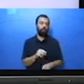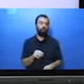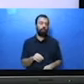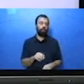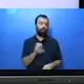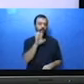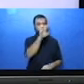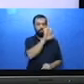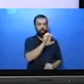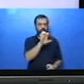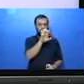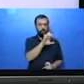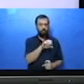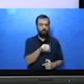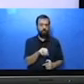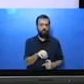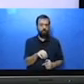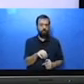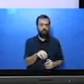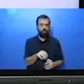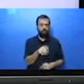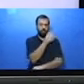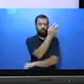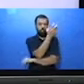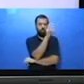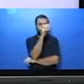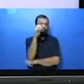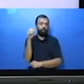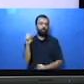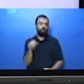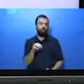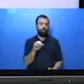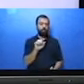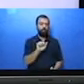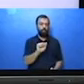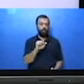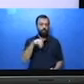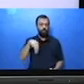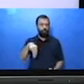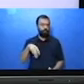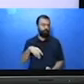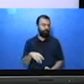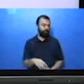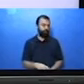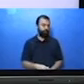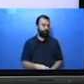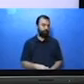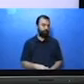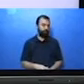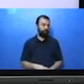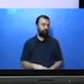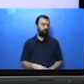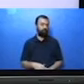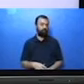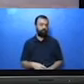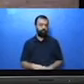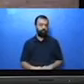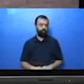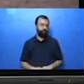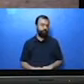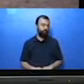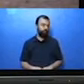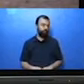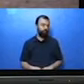e do Amapá, e na região sudeste, onde grandes cidades foram formadas, como São Paulo e